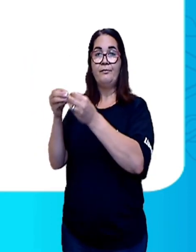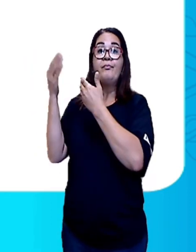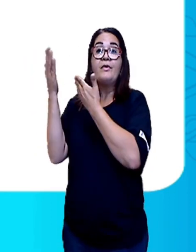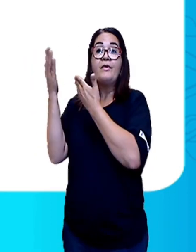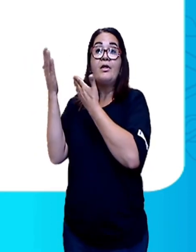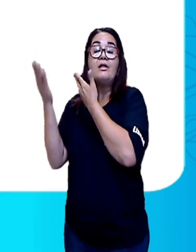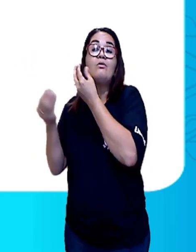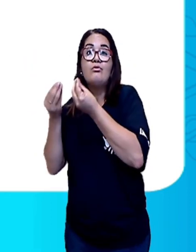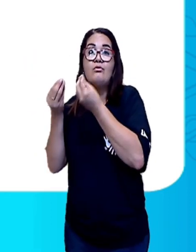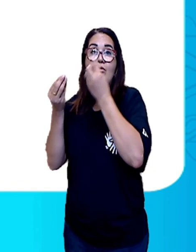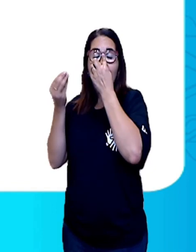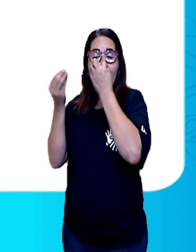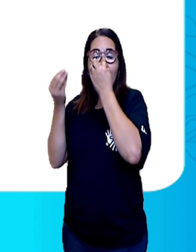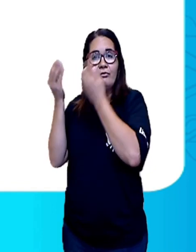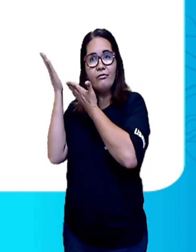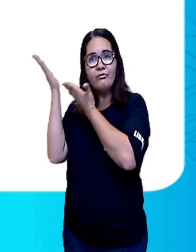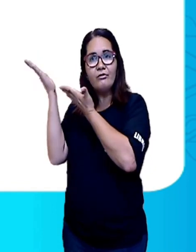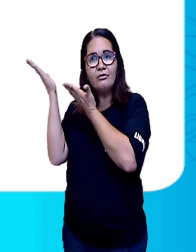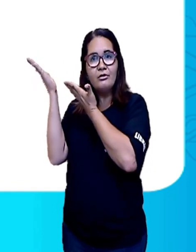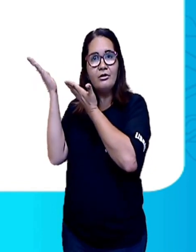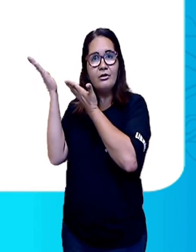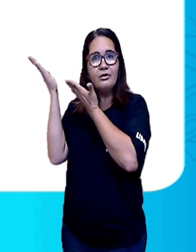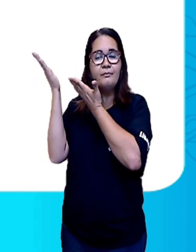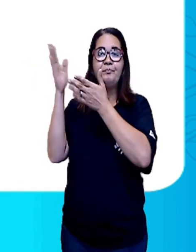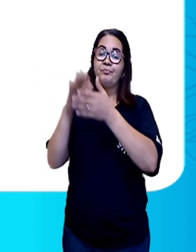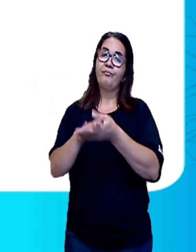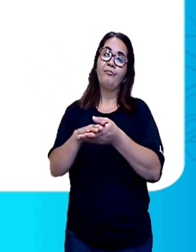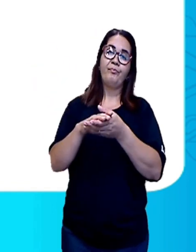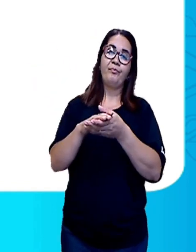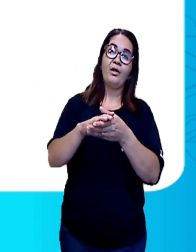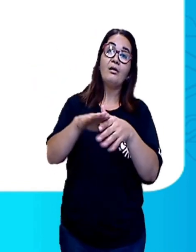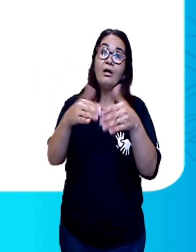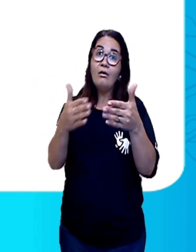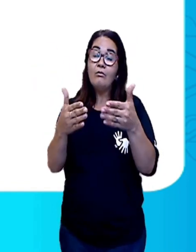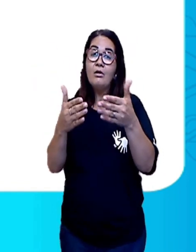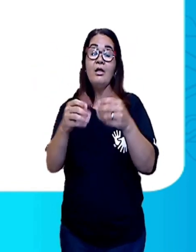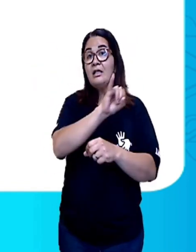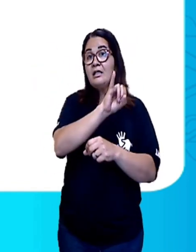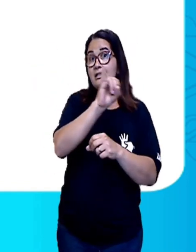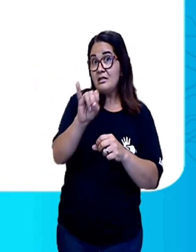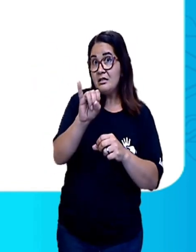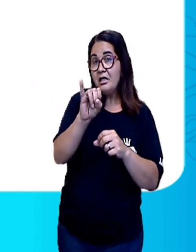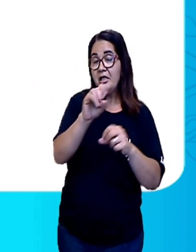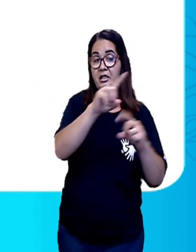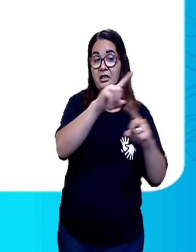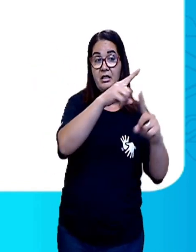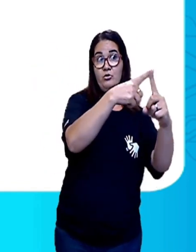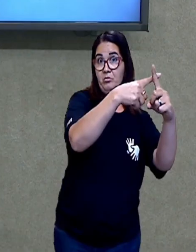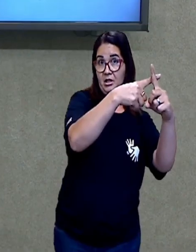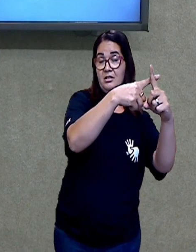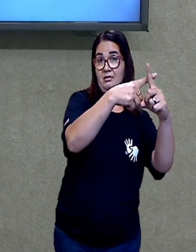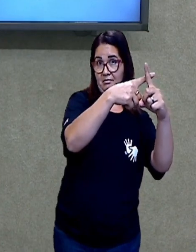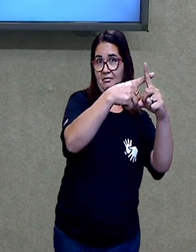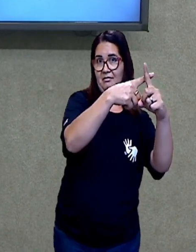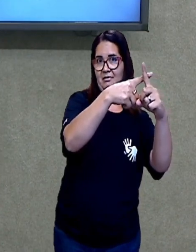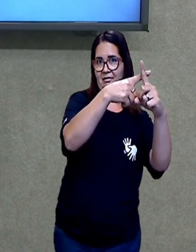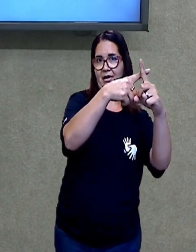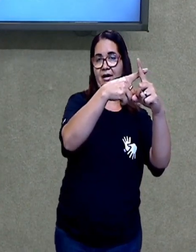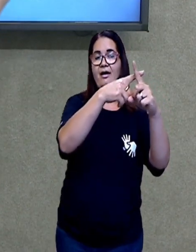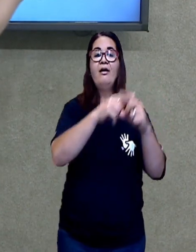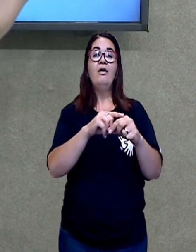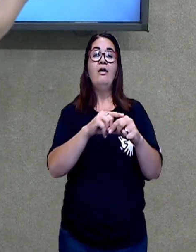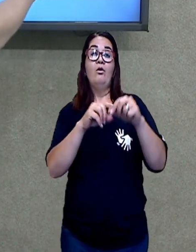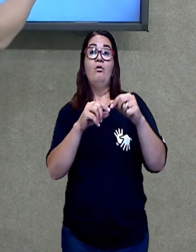Na propriedade da multiplicação, multiplicando qualquer número por zero é zero. Então, 6 vezes 0